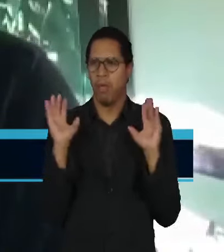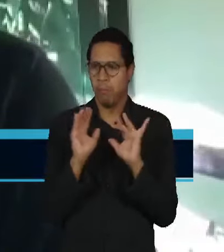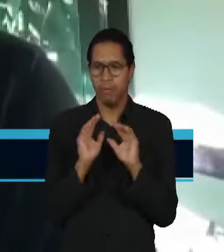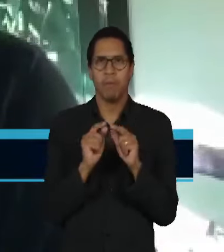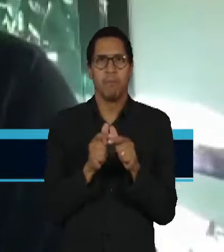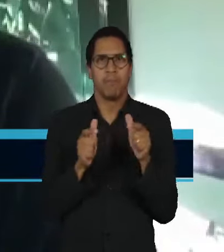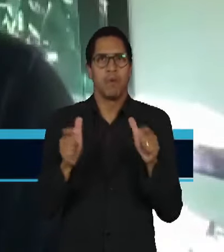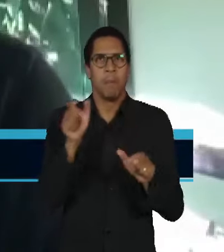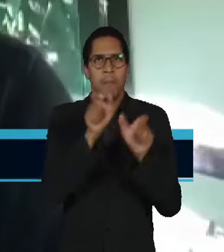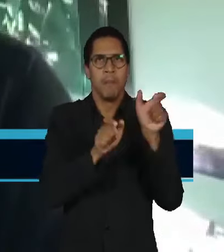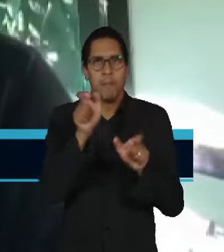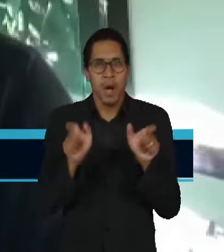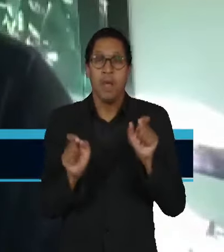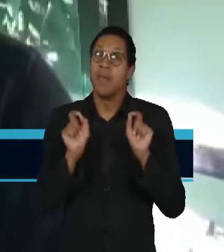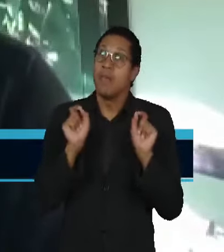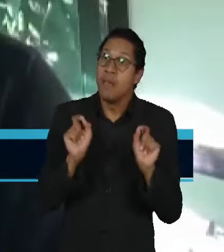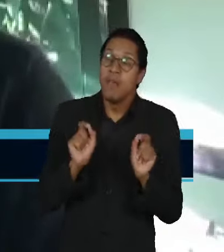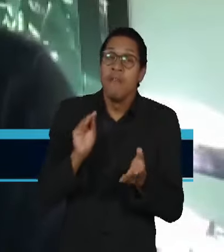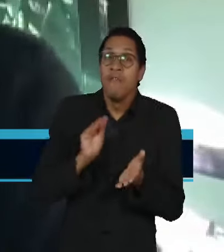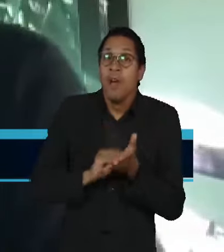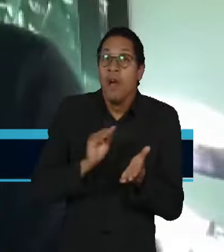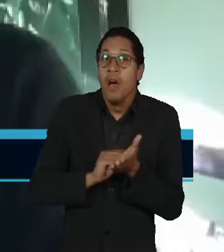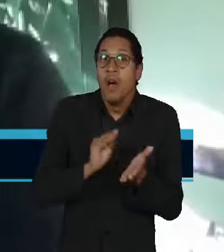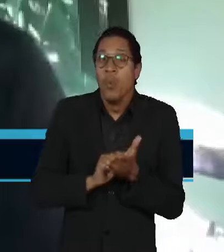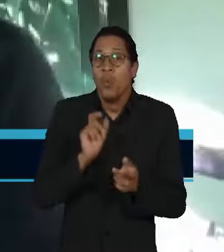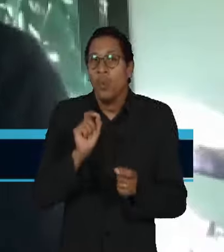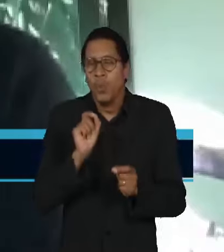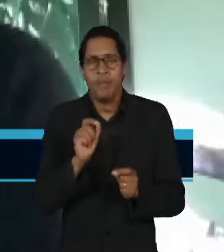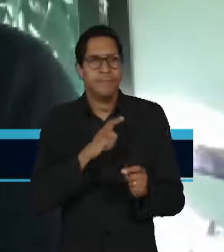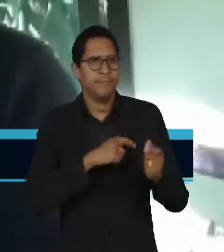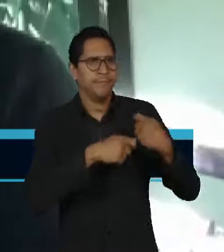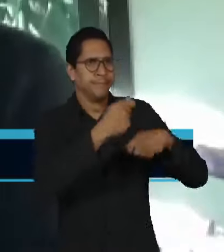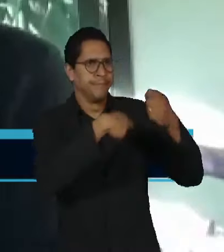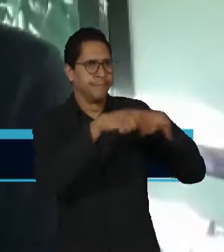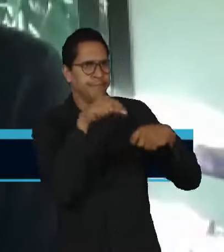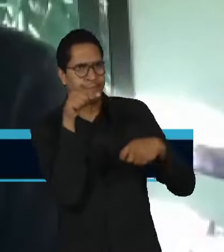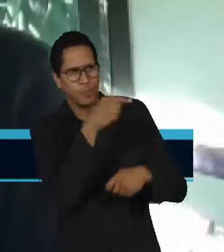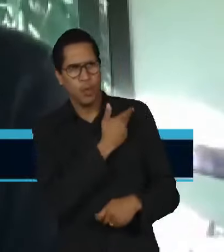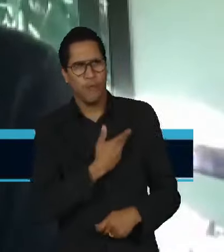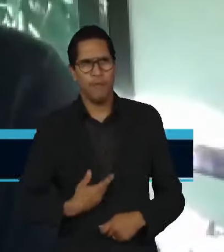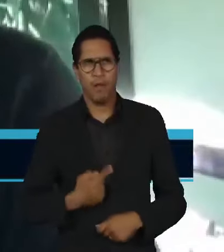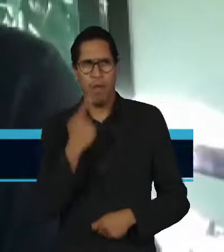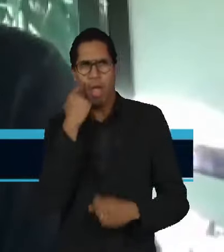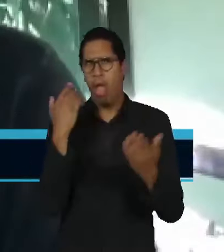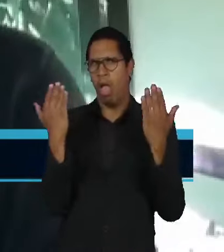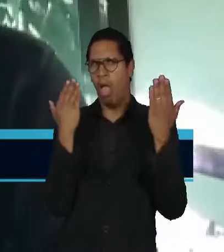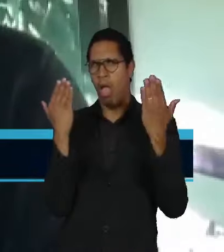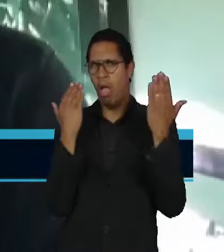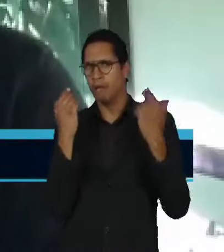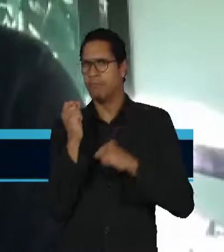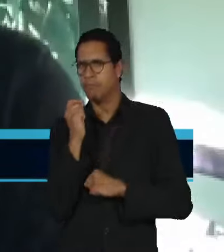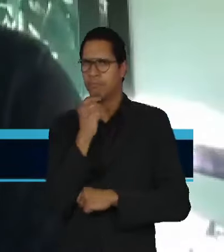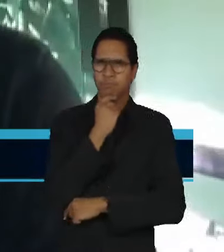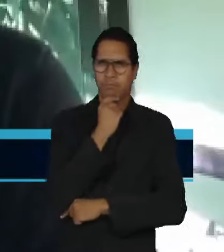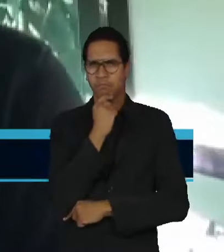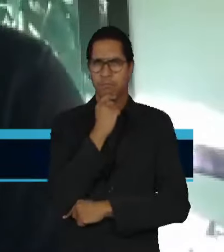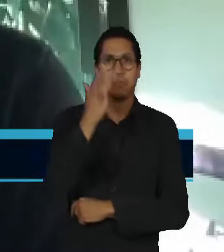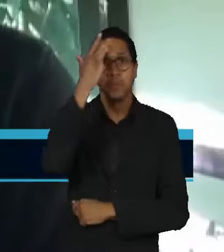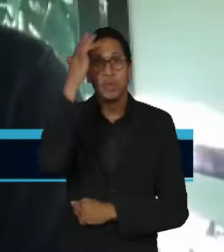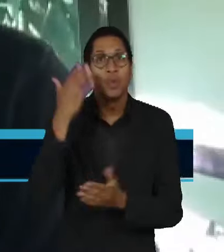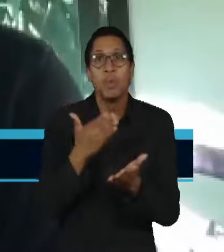de crença na economia e nos dirigentes, as pessoas começam a